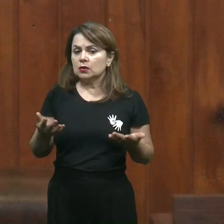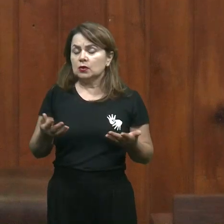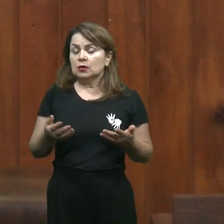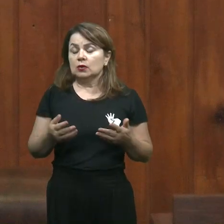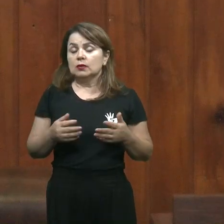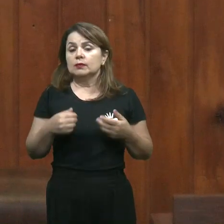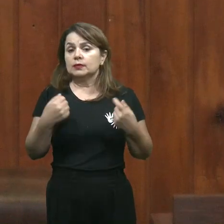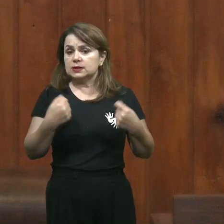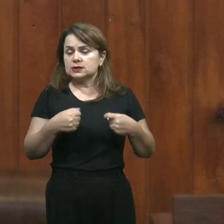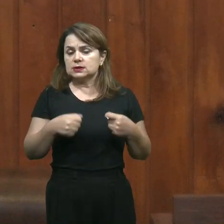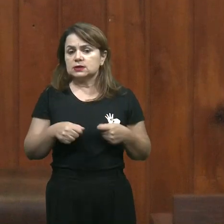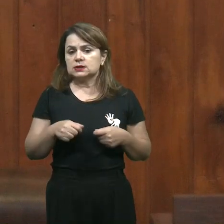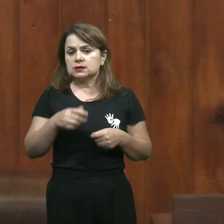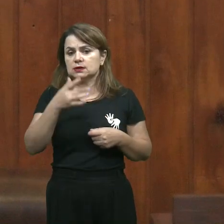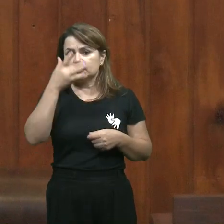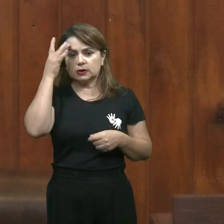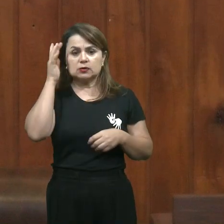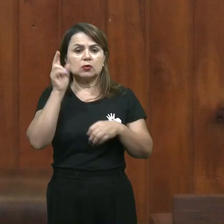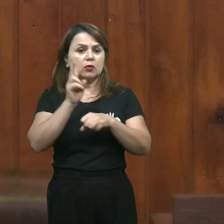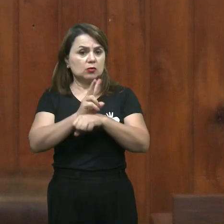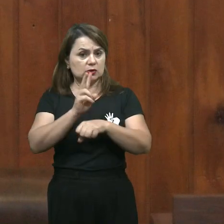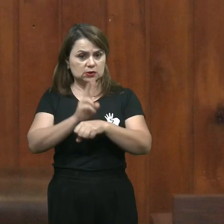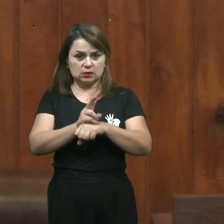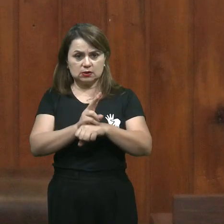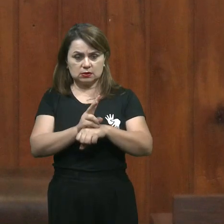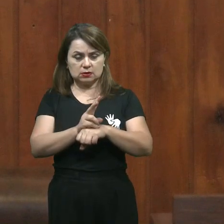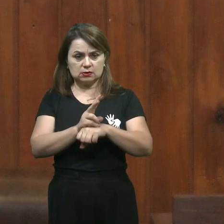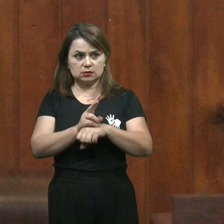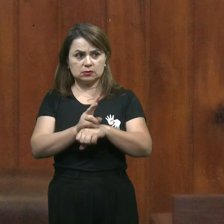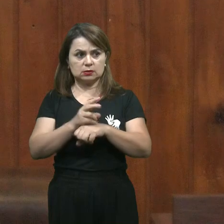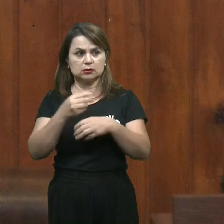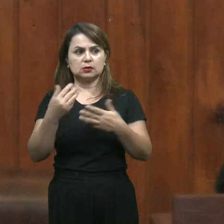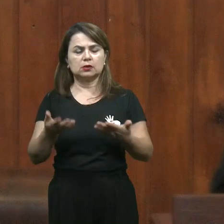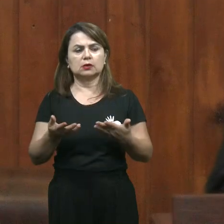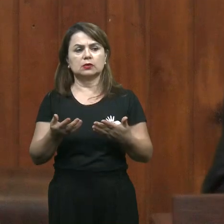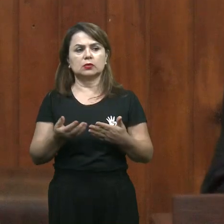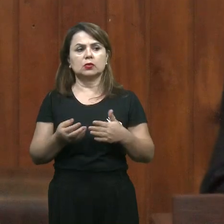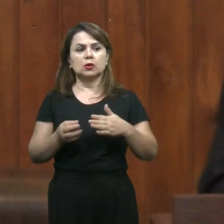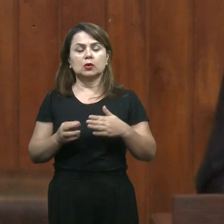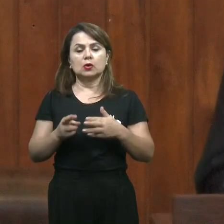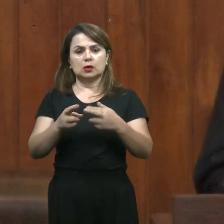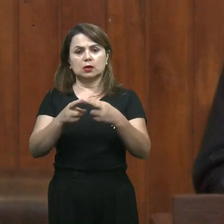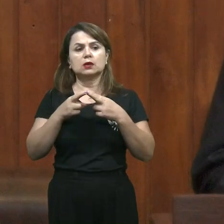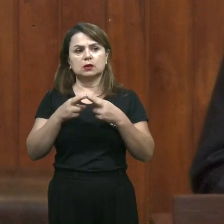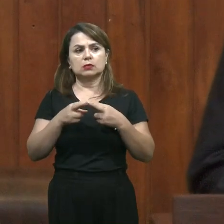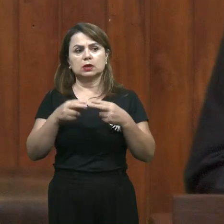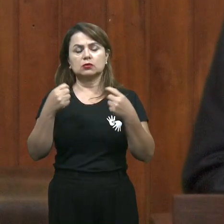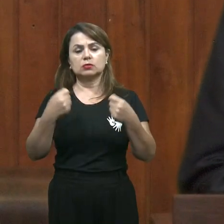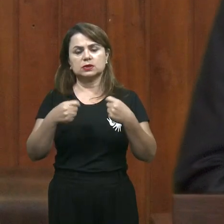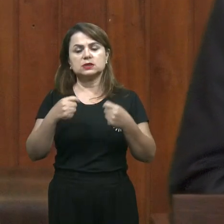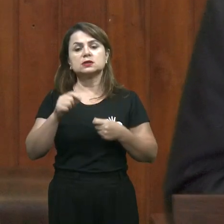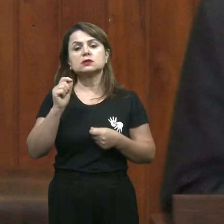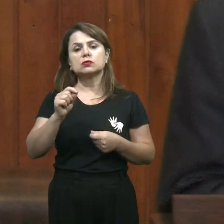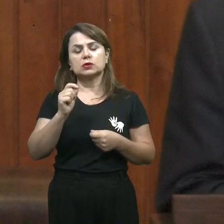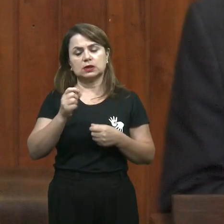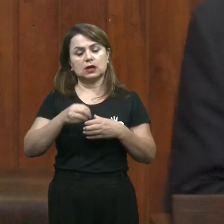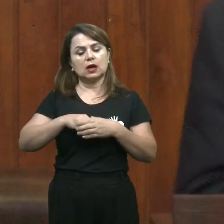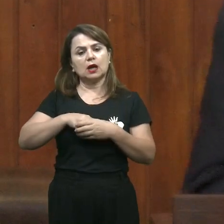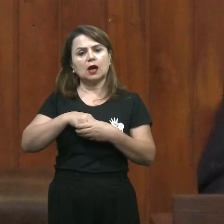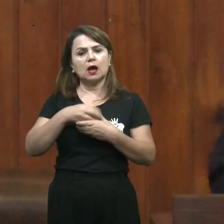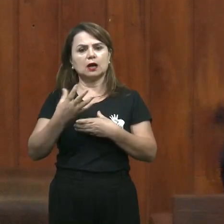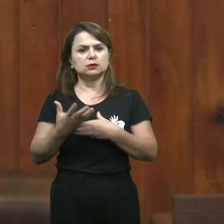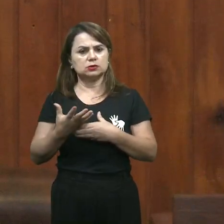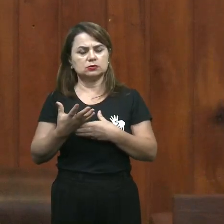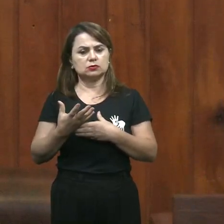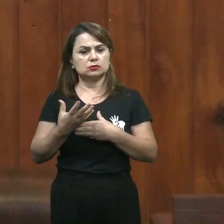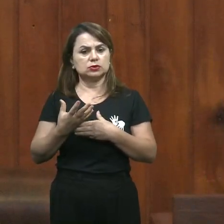de quem está tomando conta então eu venho aqui nesse requerimento cobrar aqui uma atitude das partes envolvidas para